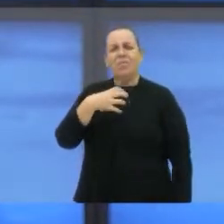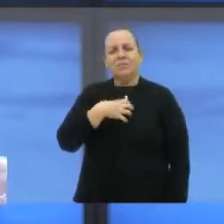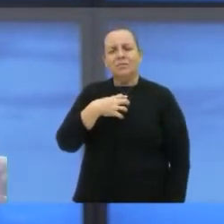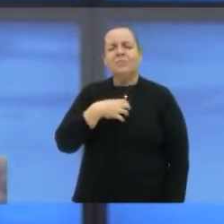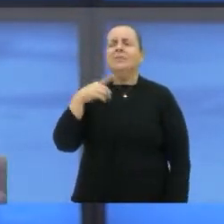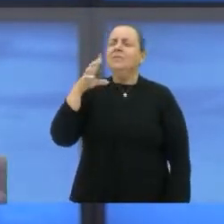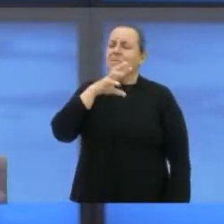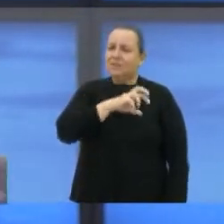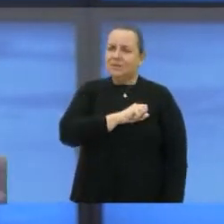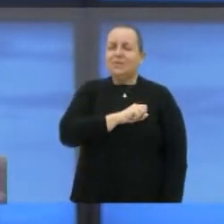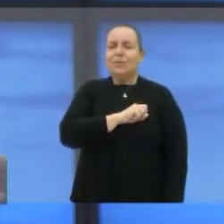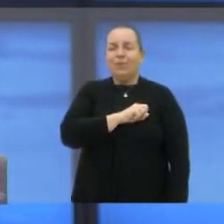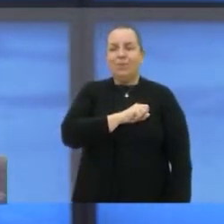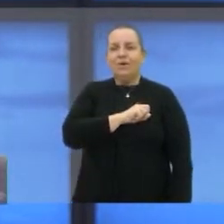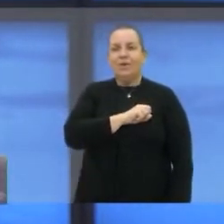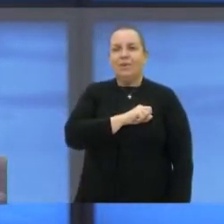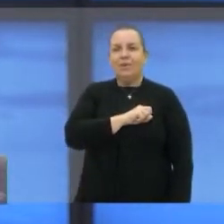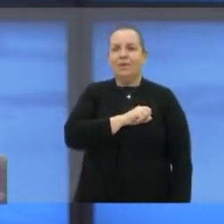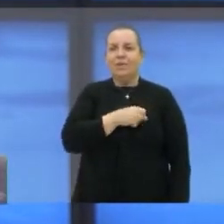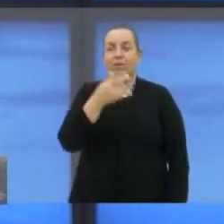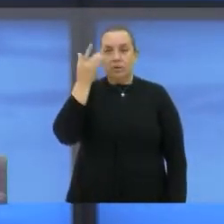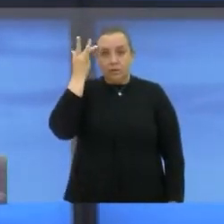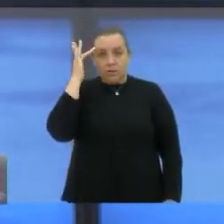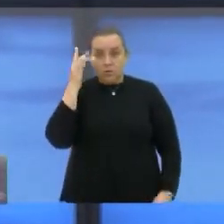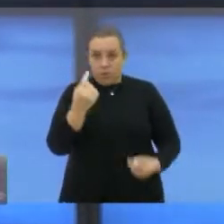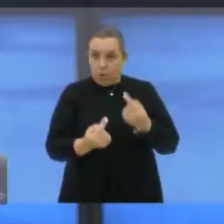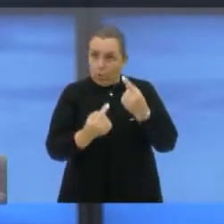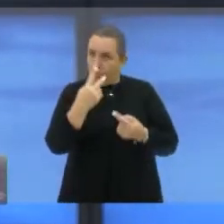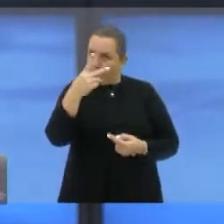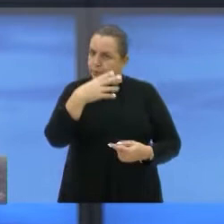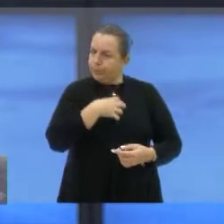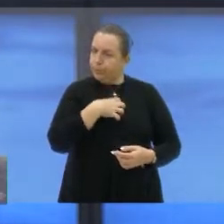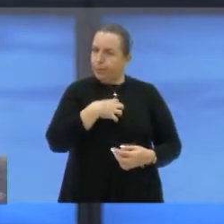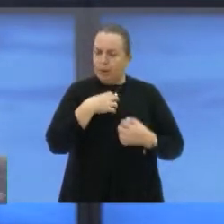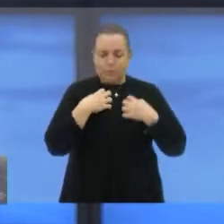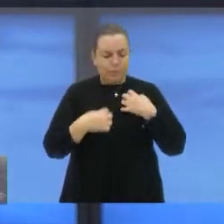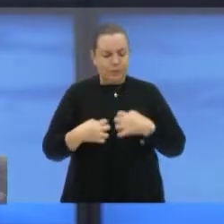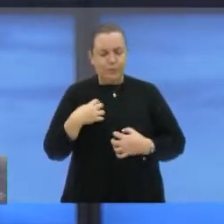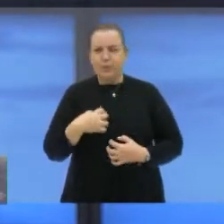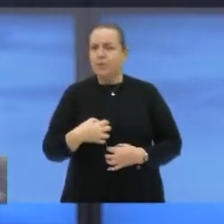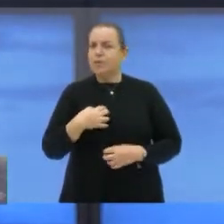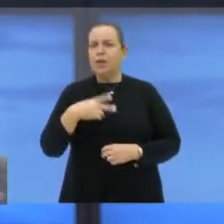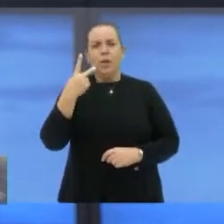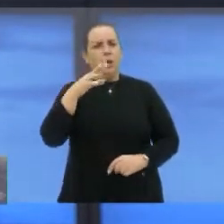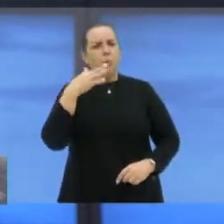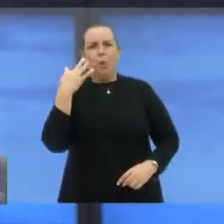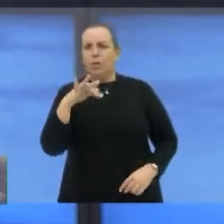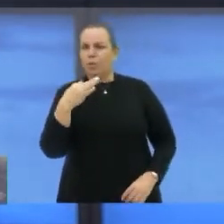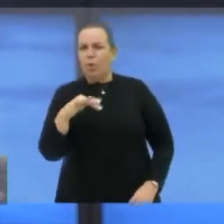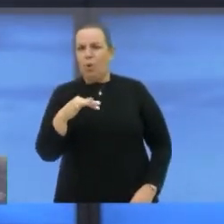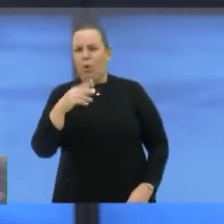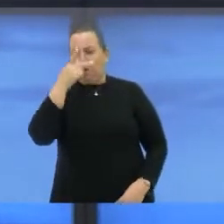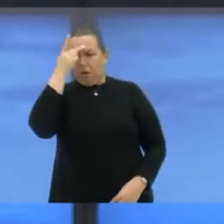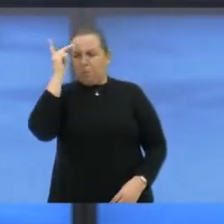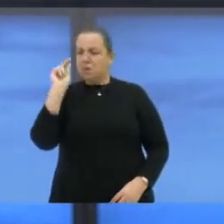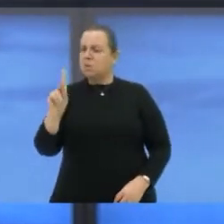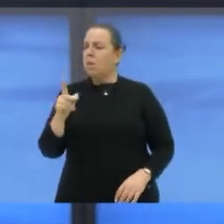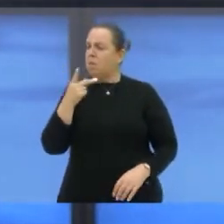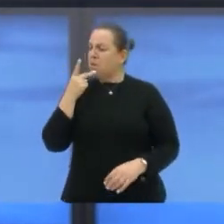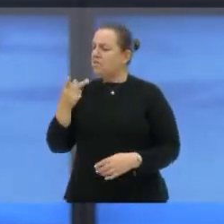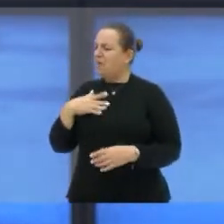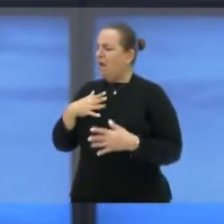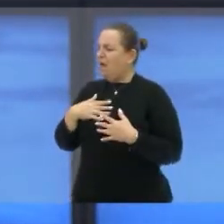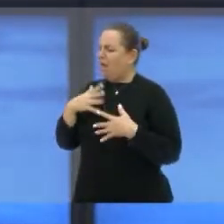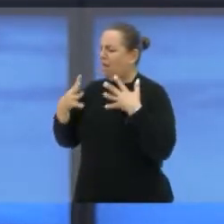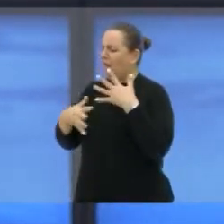amor. Eu não sei qual é a sua angústia, eu não sei qual é a sua dor. Alguém poderia dizer assim: mas padre, a minha cruz